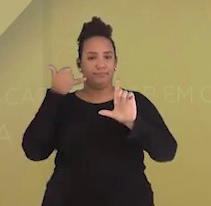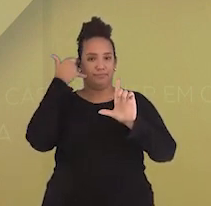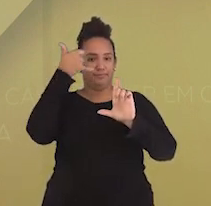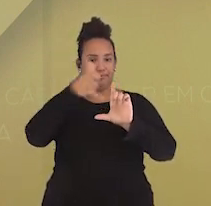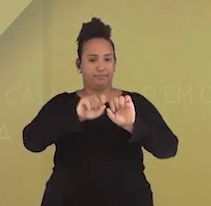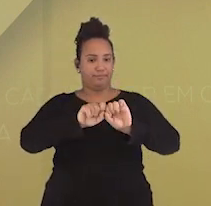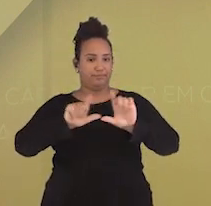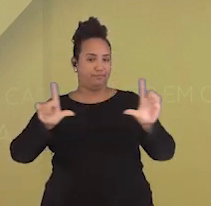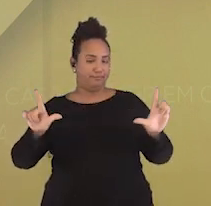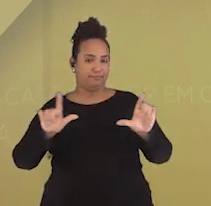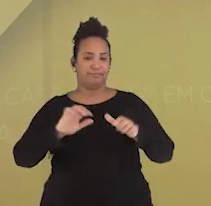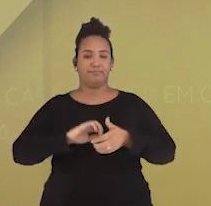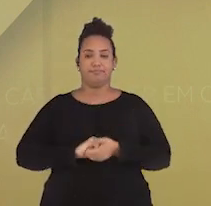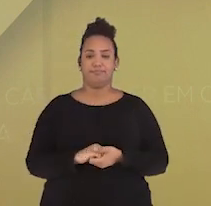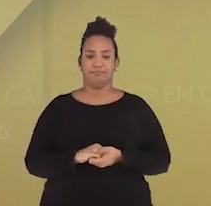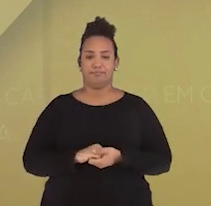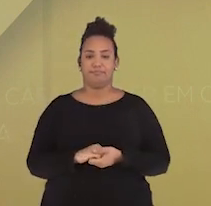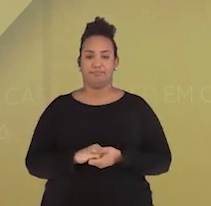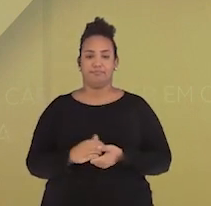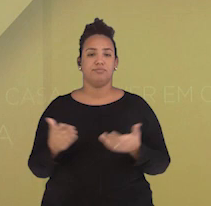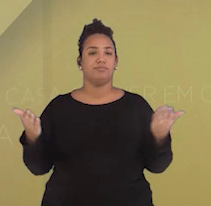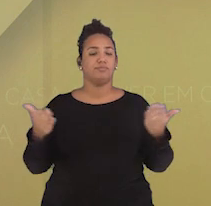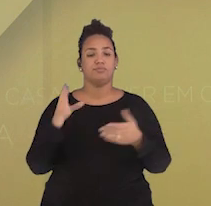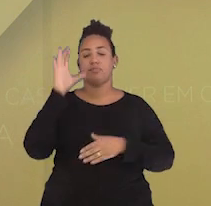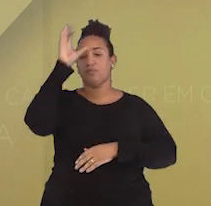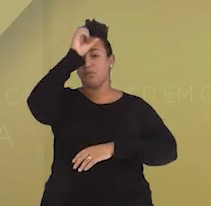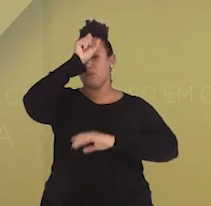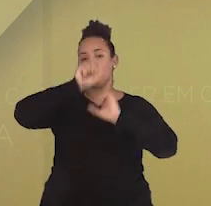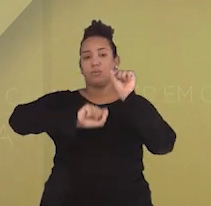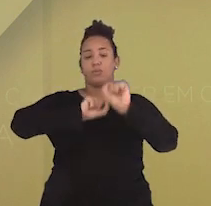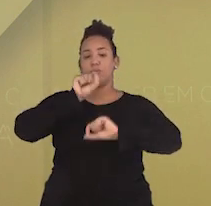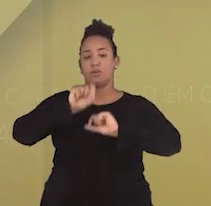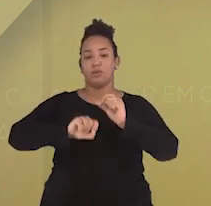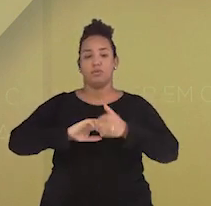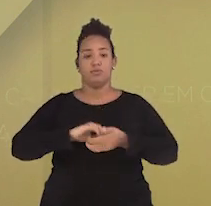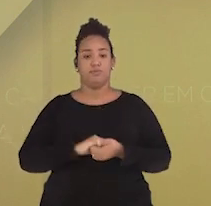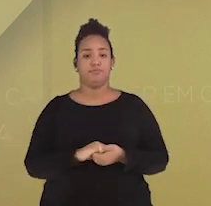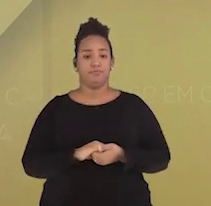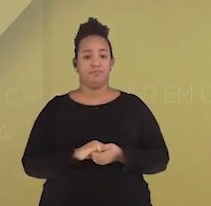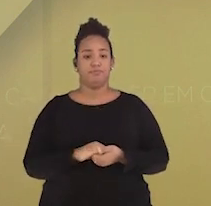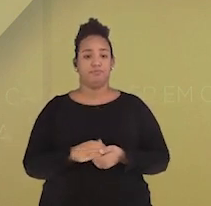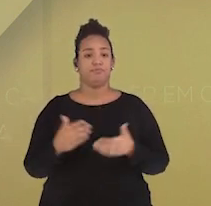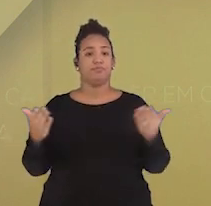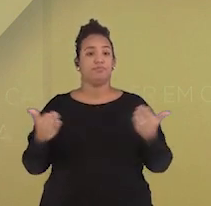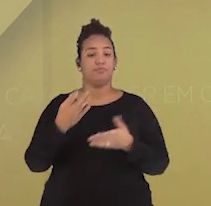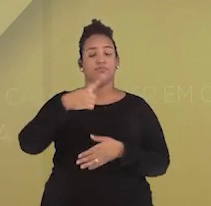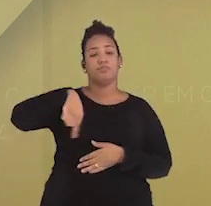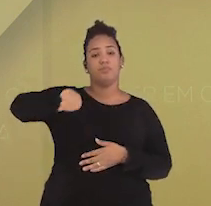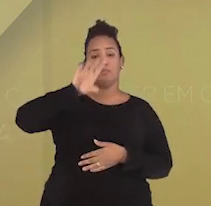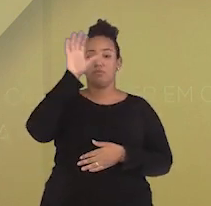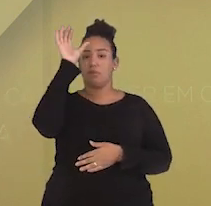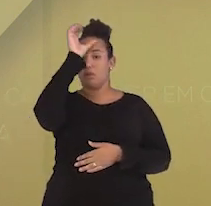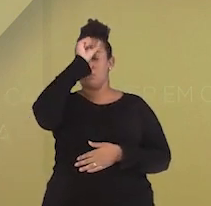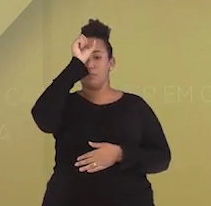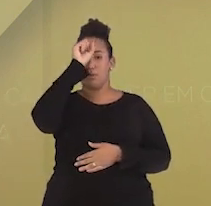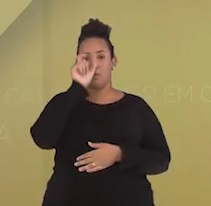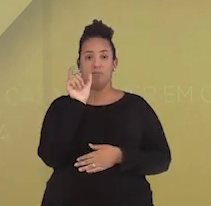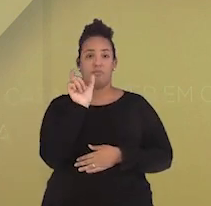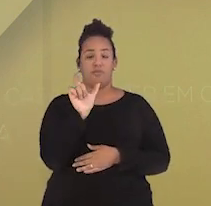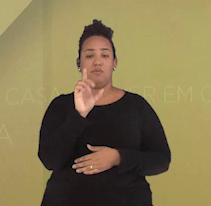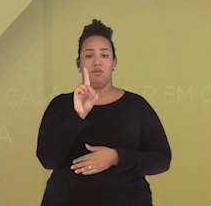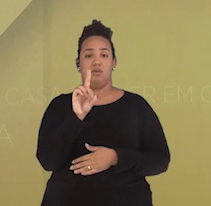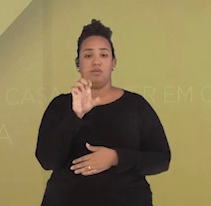tela. O que aprendemos nessa aula, hein? Vimos o que significa demografia e o que